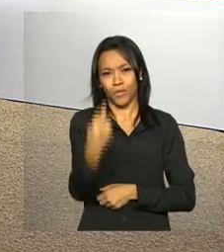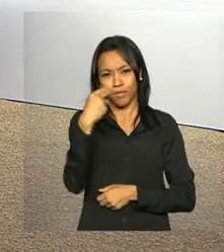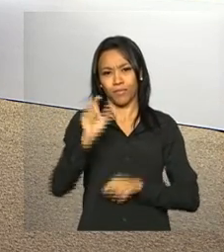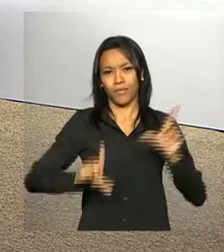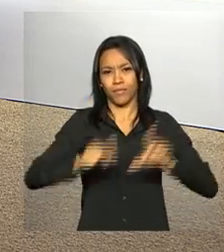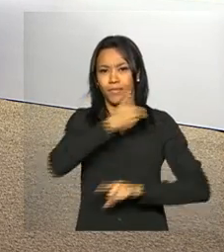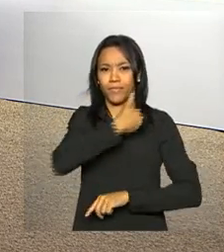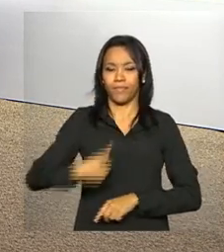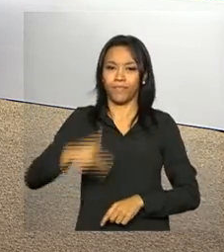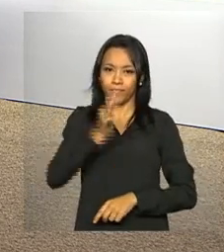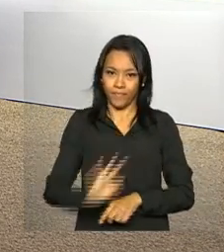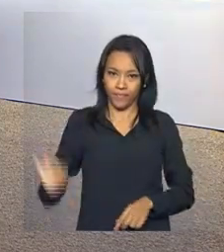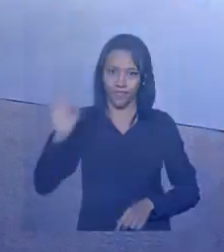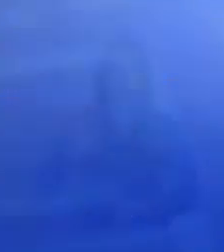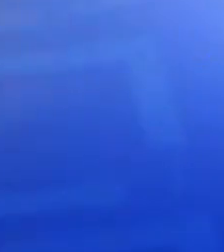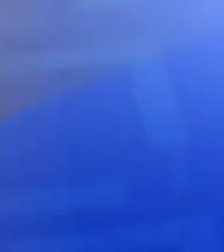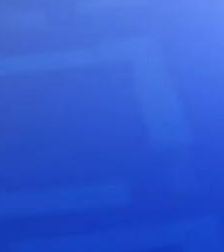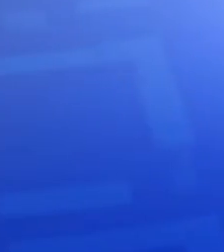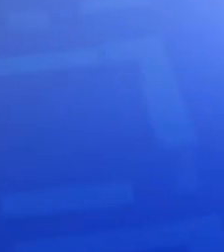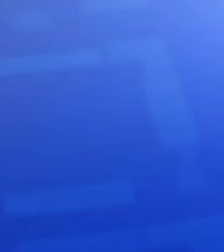tv do governo federal